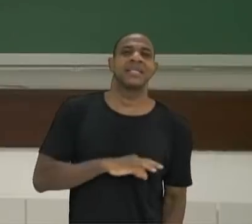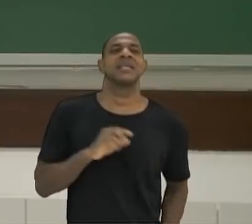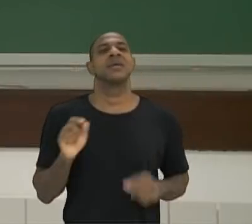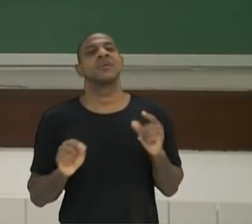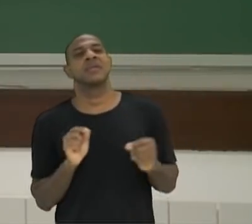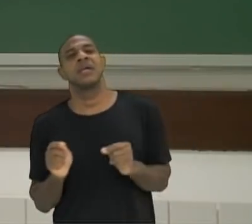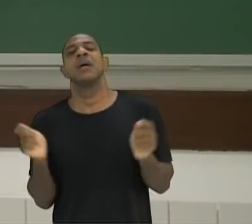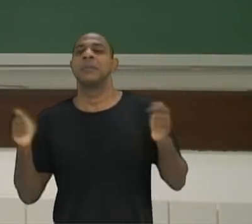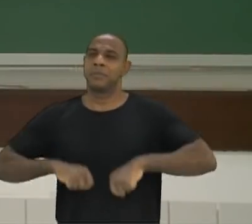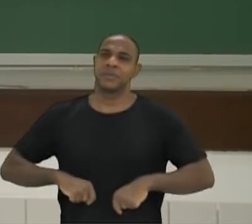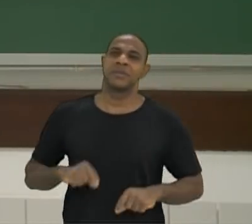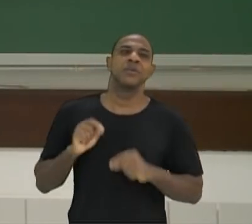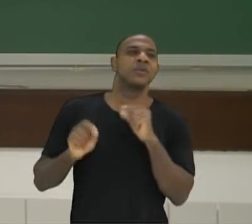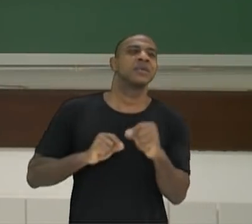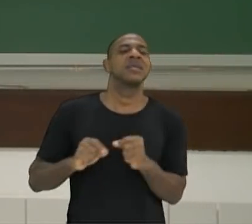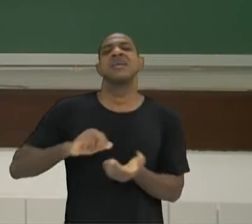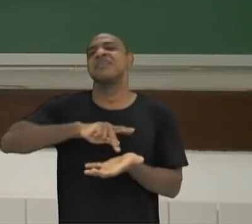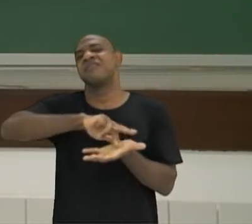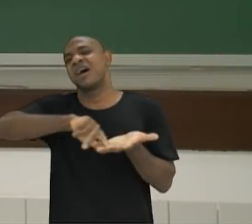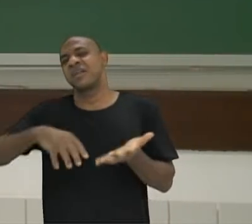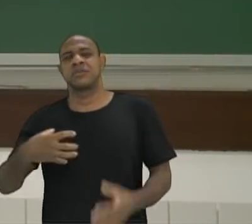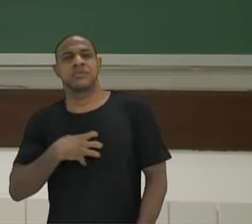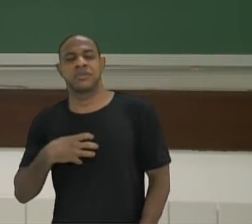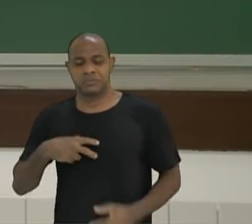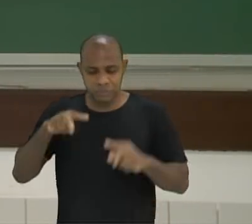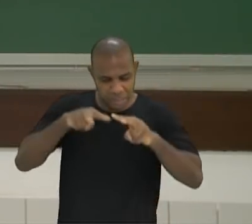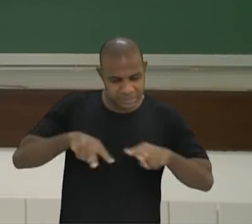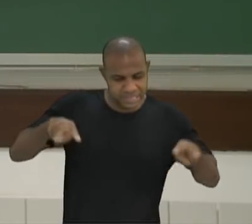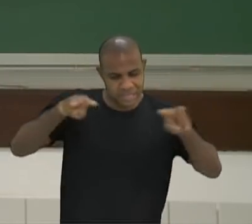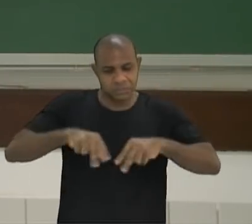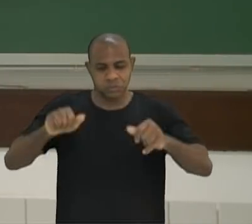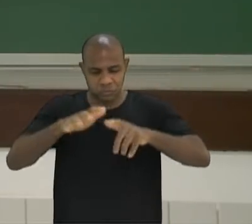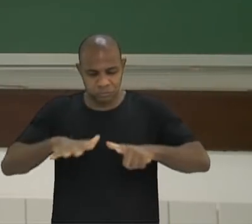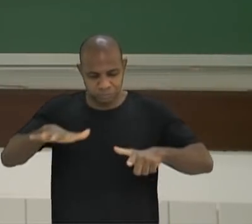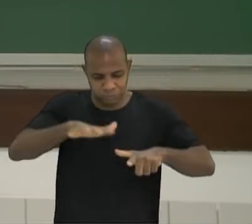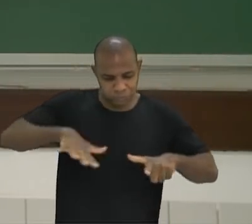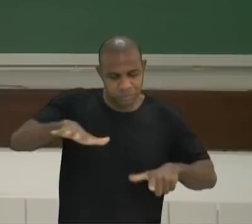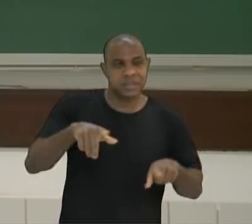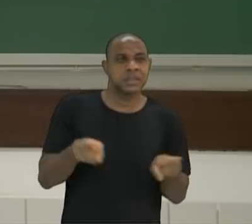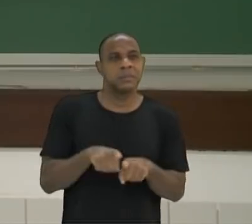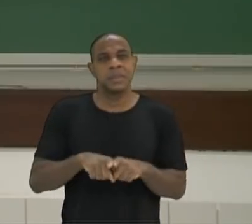cartográficas, elas possibilitam inúmeras formas de análise do espaço,